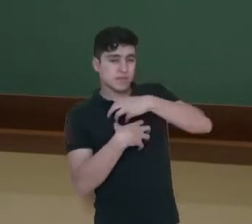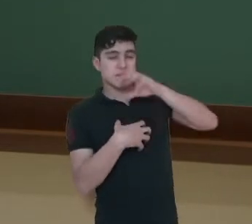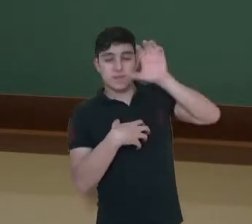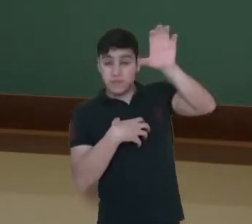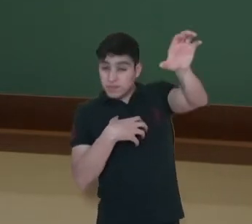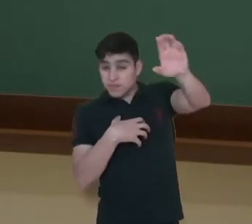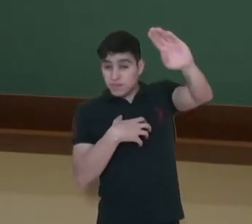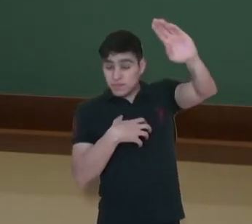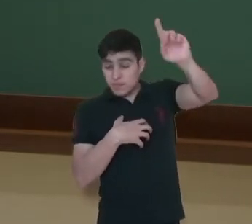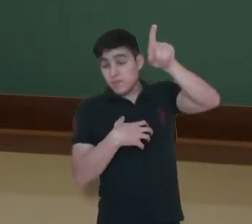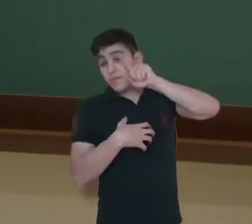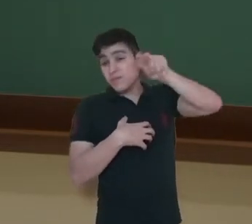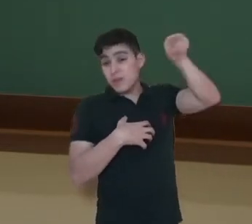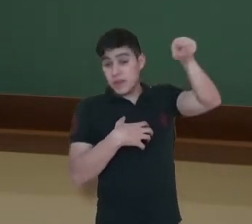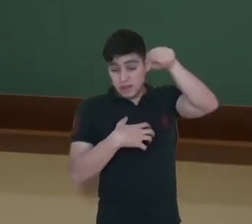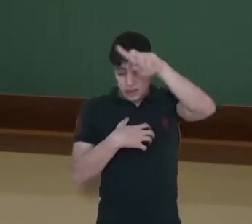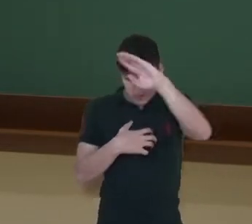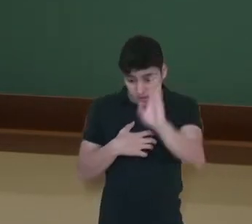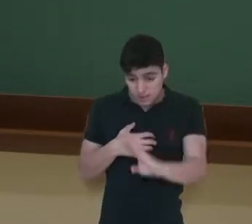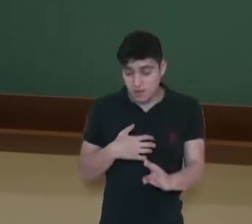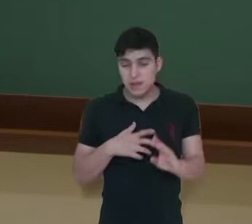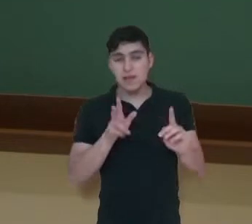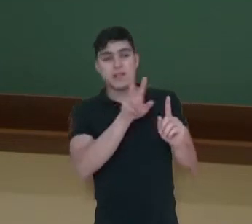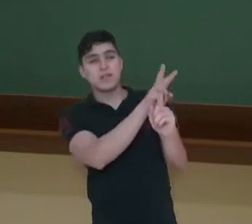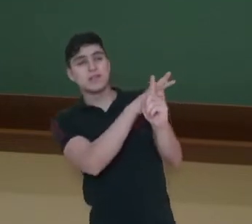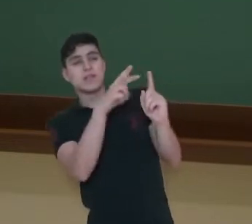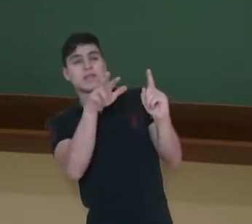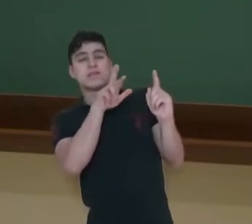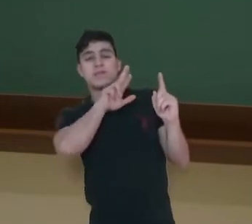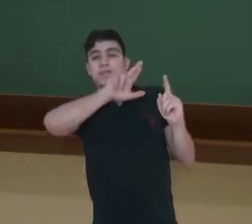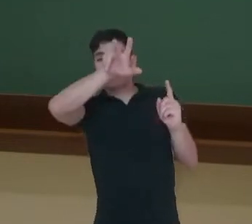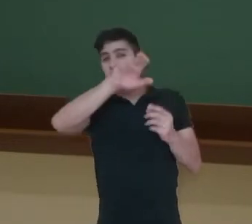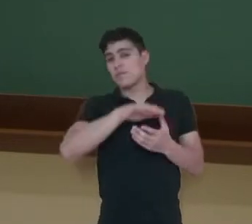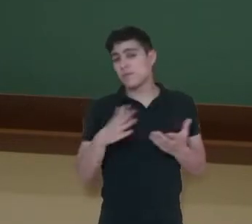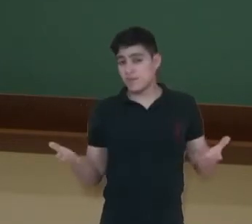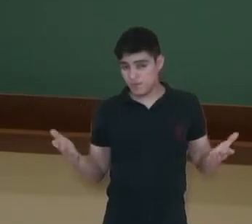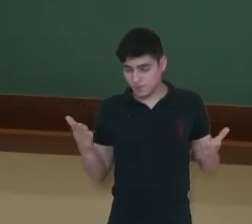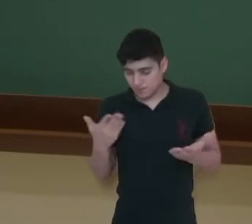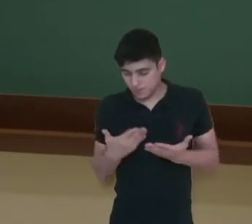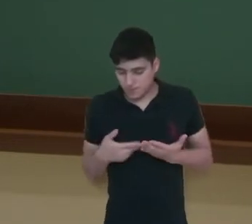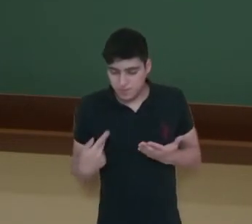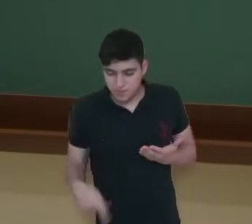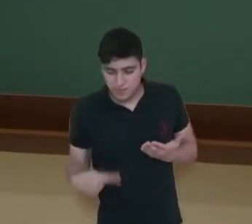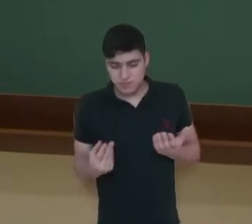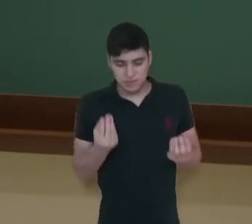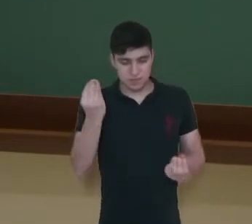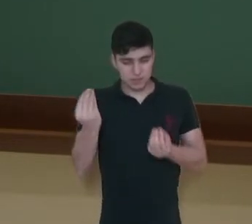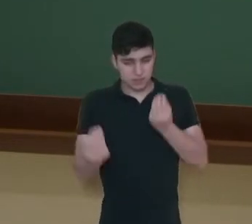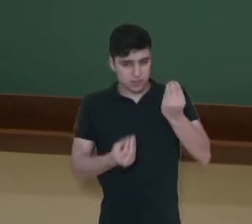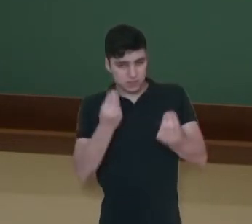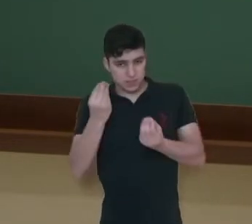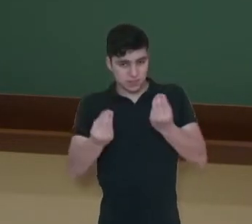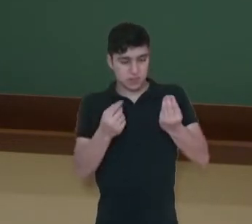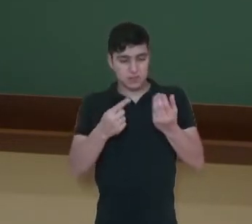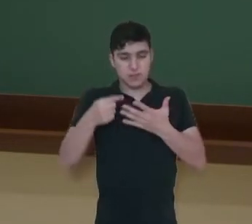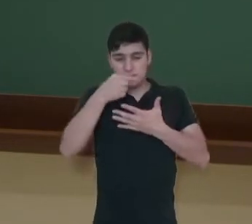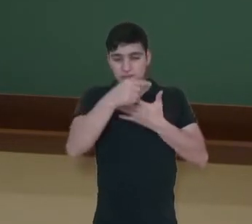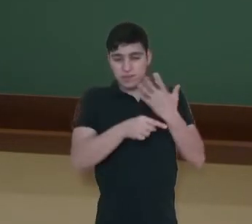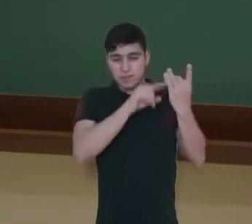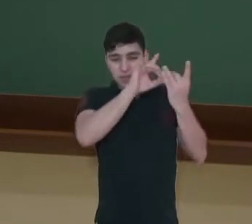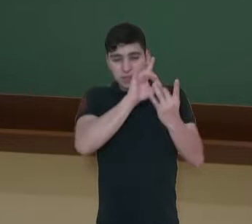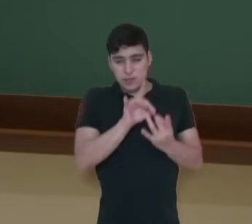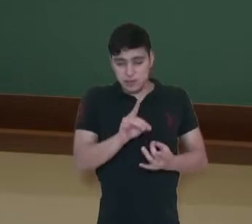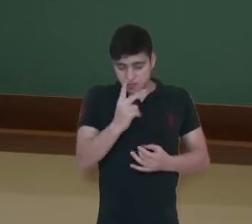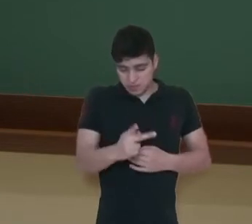lá, mas o Brasil é uma visão diferente. O Brasil é uma forma diferente. E nessa aula a gente vai ver como essas particularidades que tem no